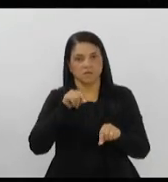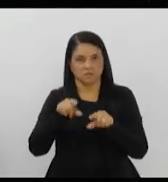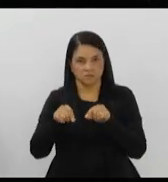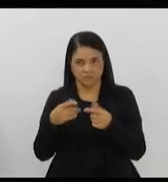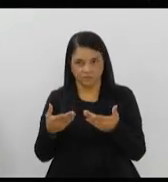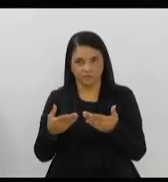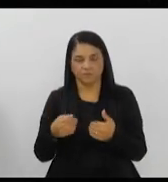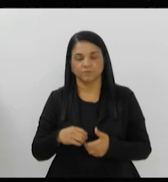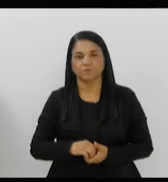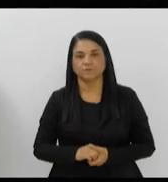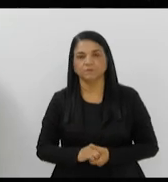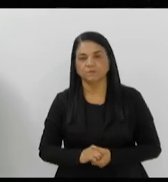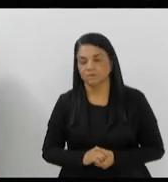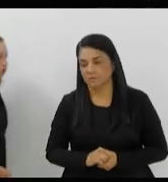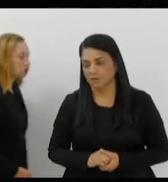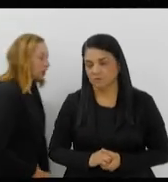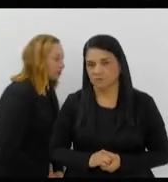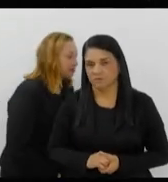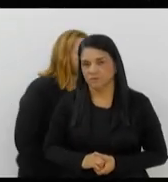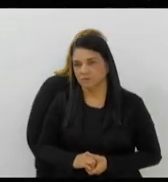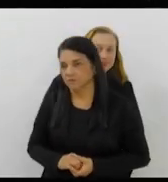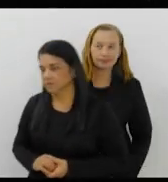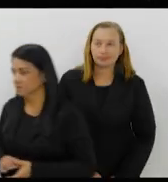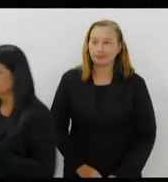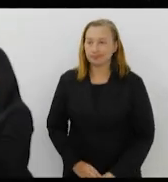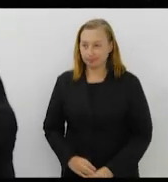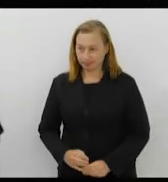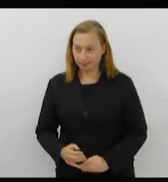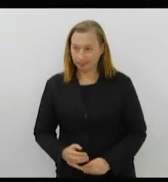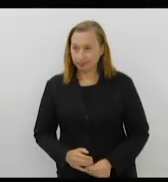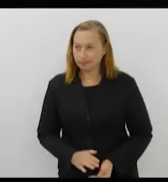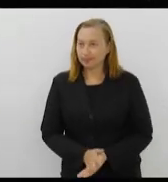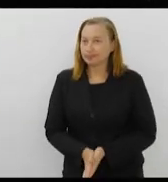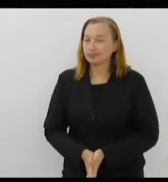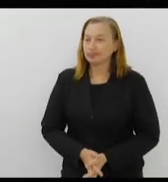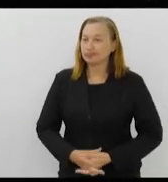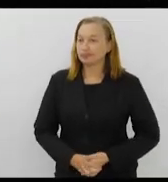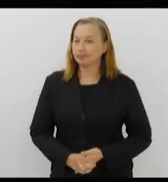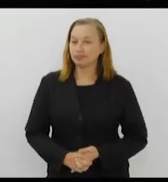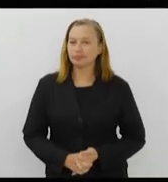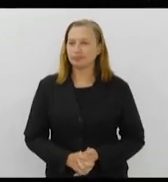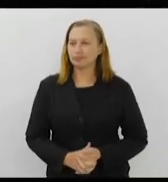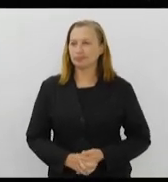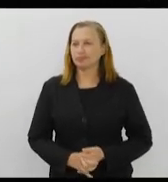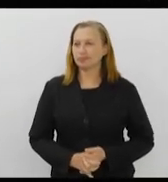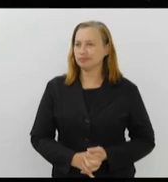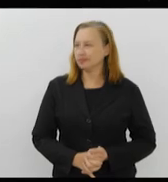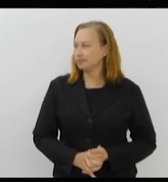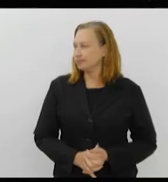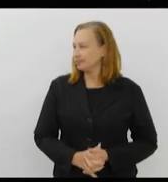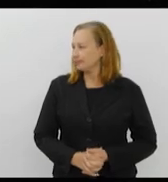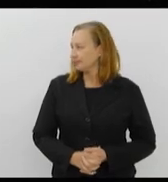Esse pleito vem sendo julgado aqui em primeira instância, no TJ, com